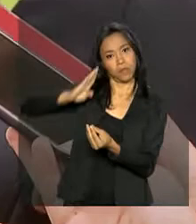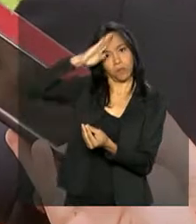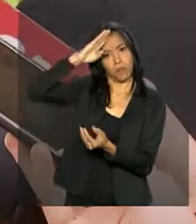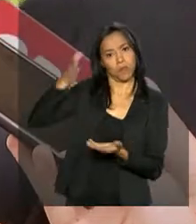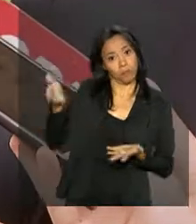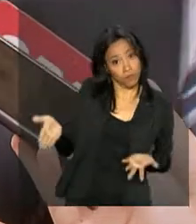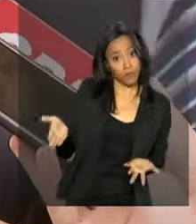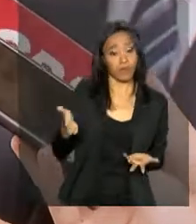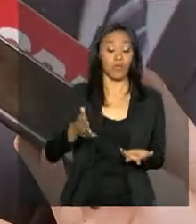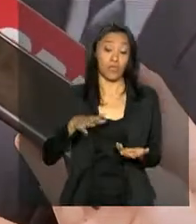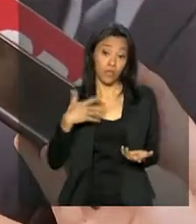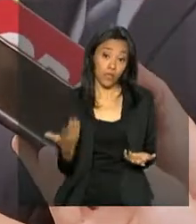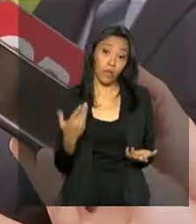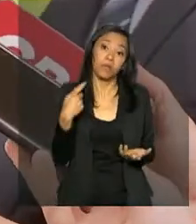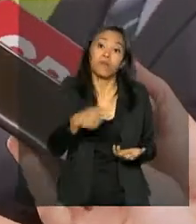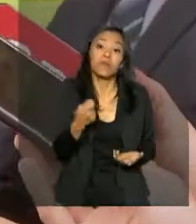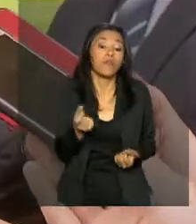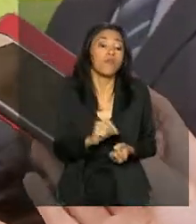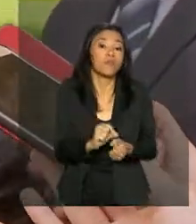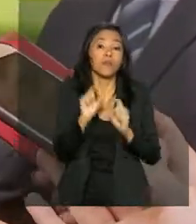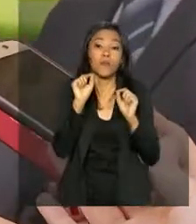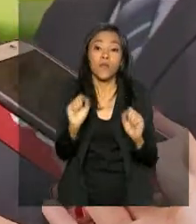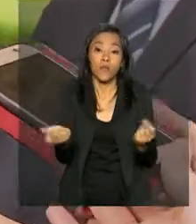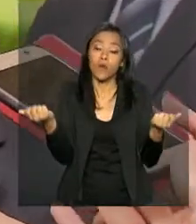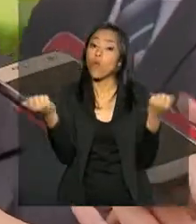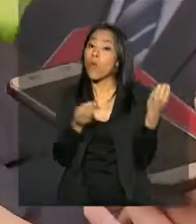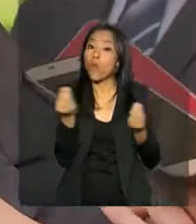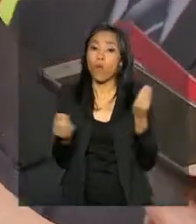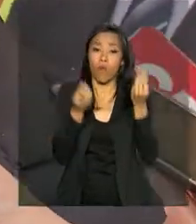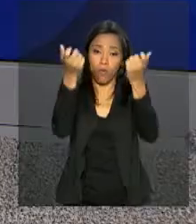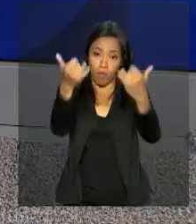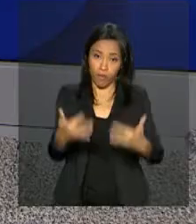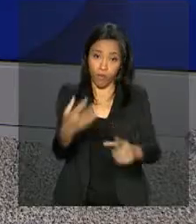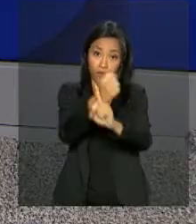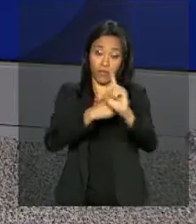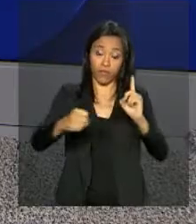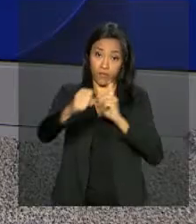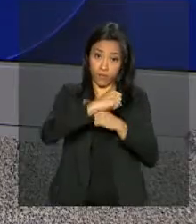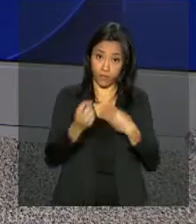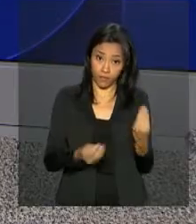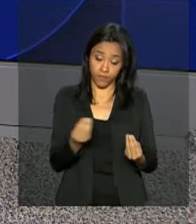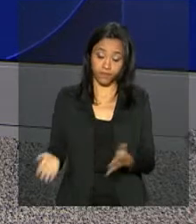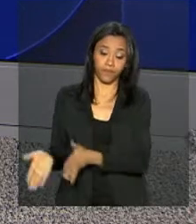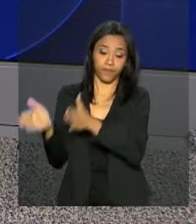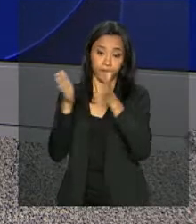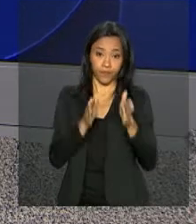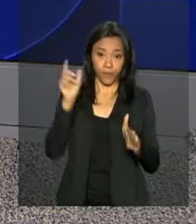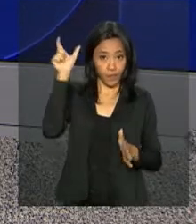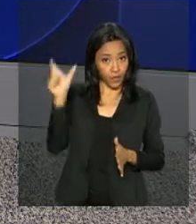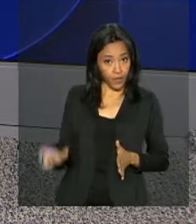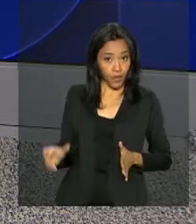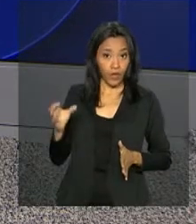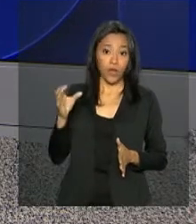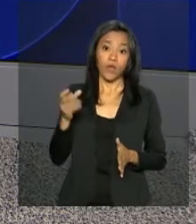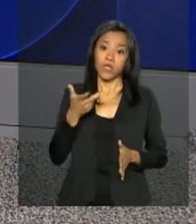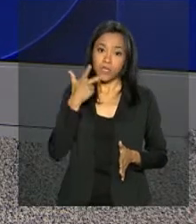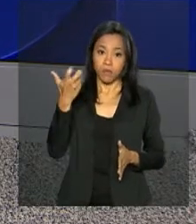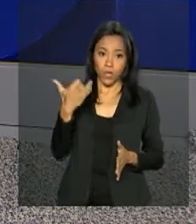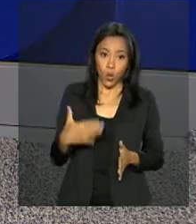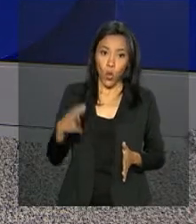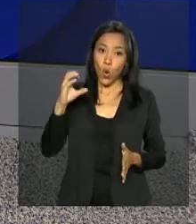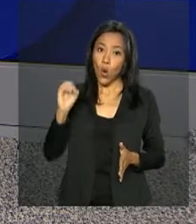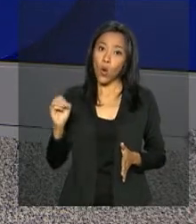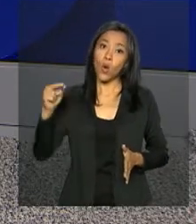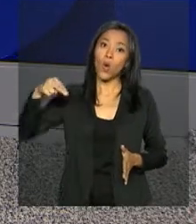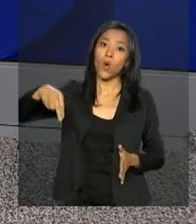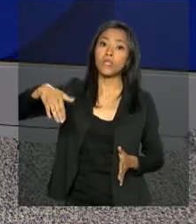medidas e que quer que o governo vai fazer e poder explicar para sociedade ônix disse que ainda não há um número de